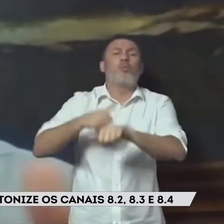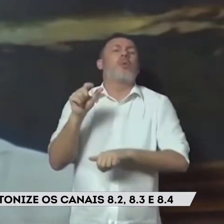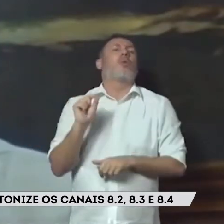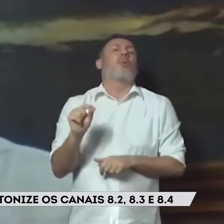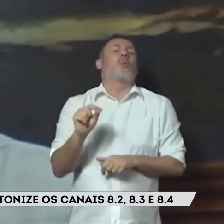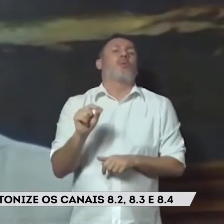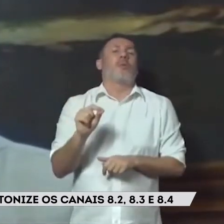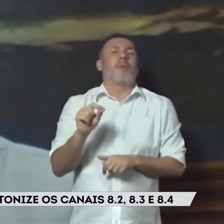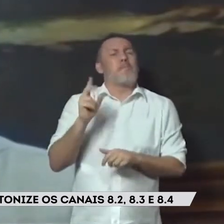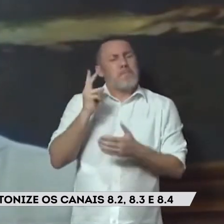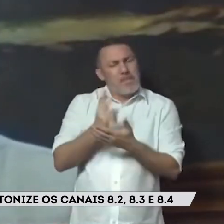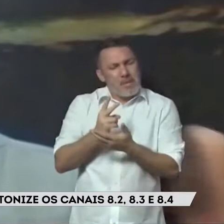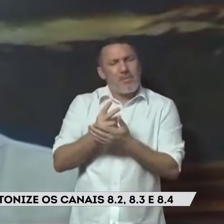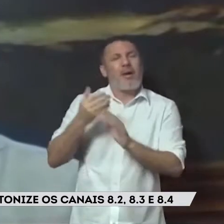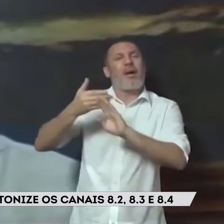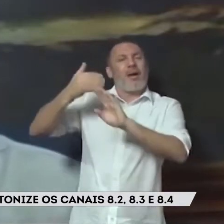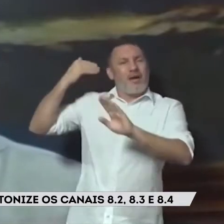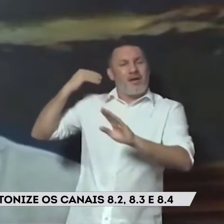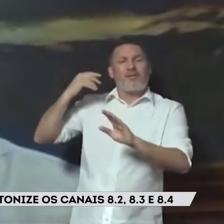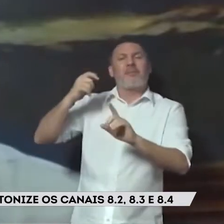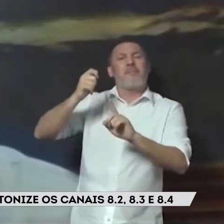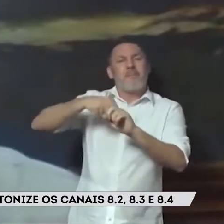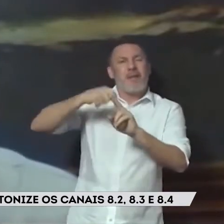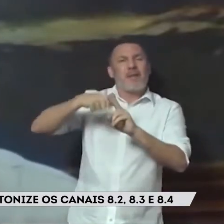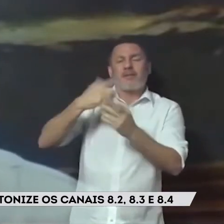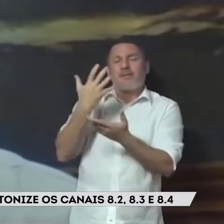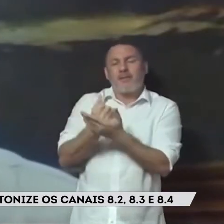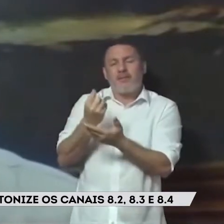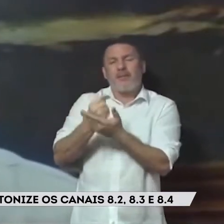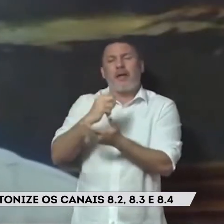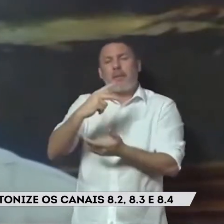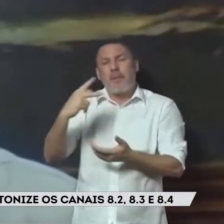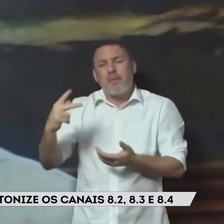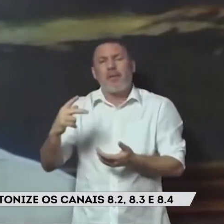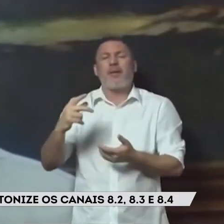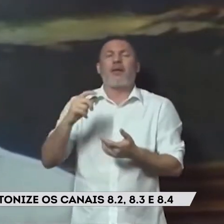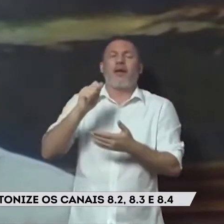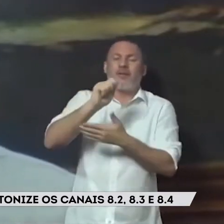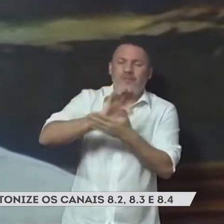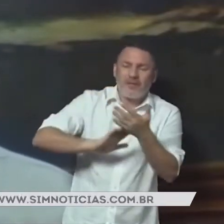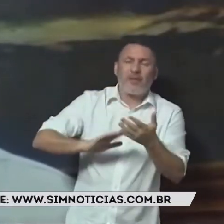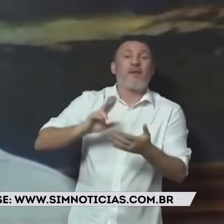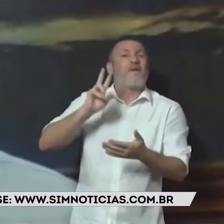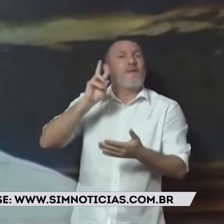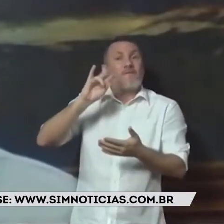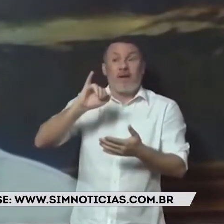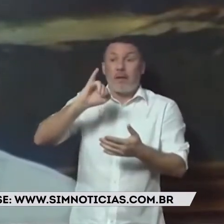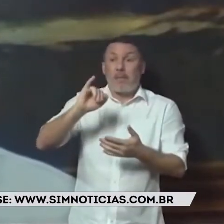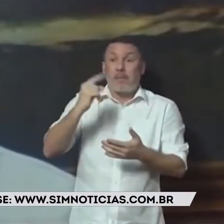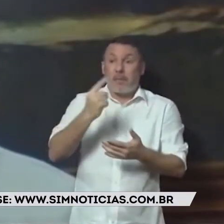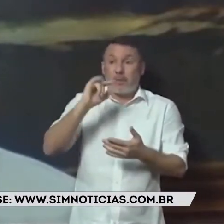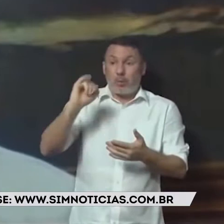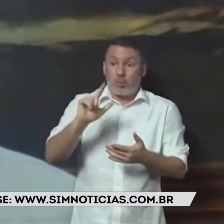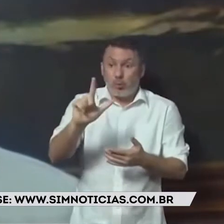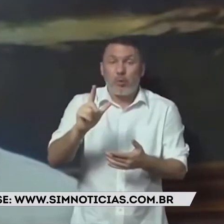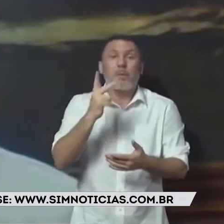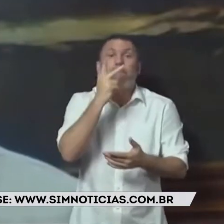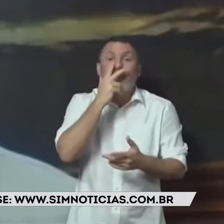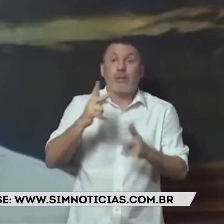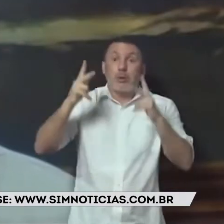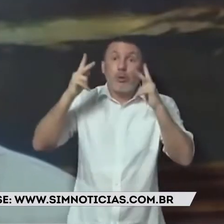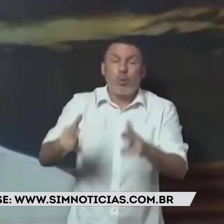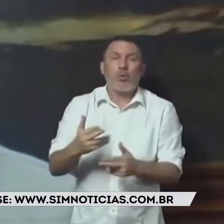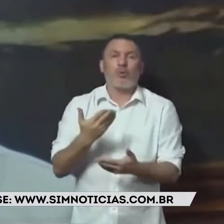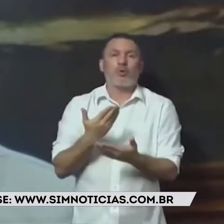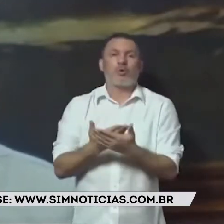atividades passarão a ser contabilizadas como carga horária. Mas tudo continua da mesma maneira como vinha